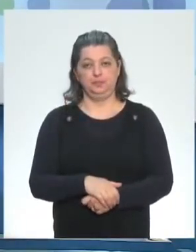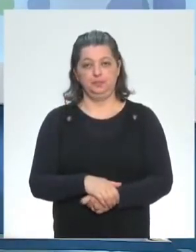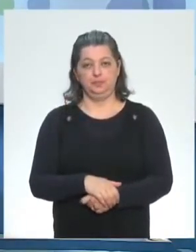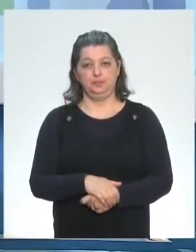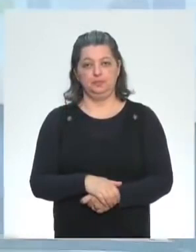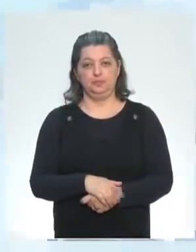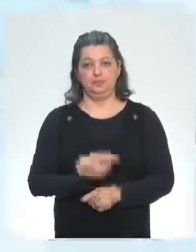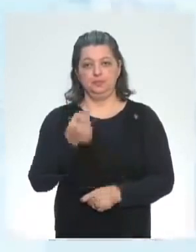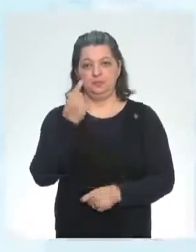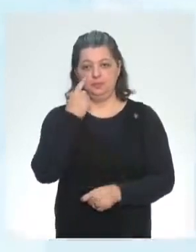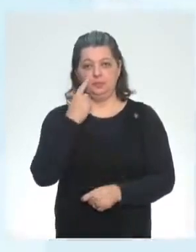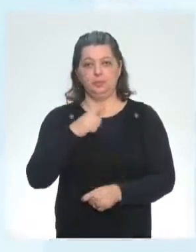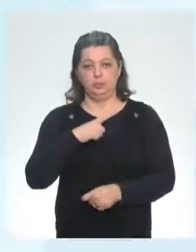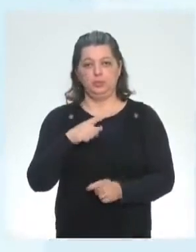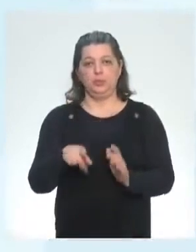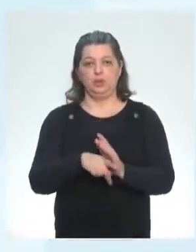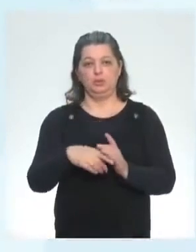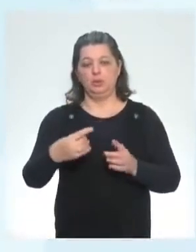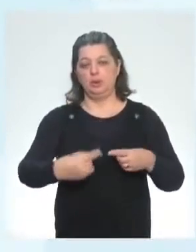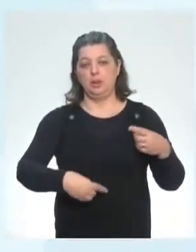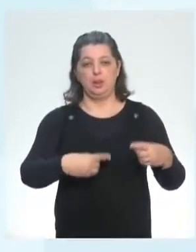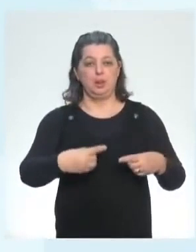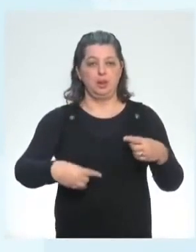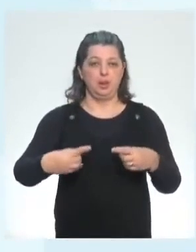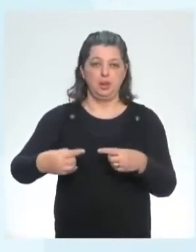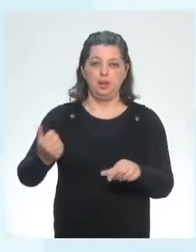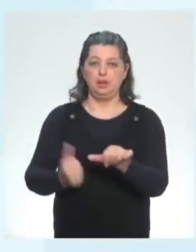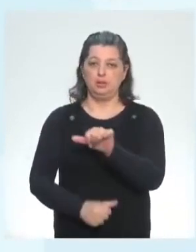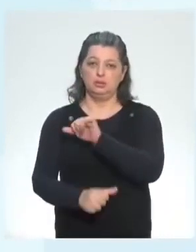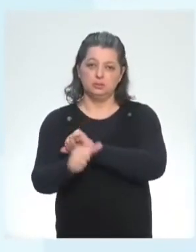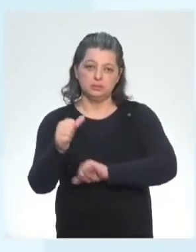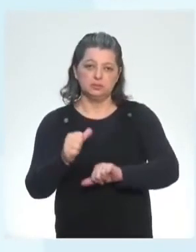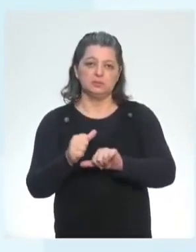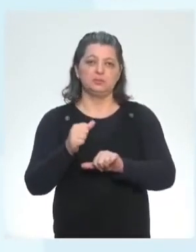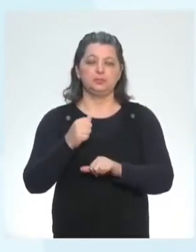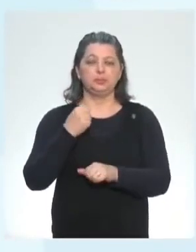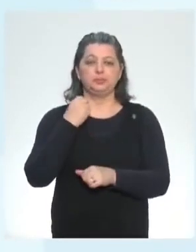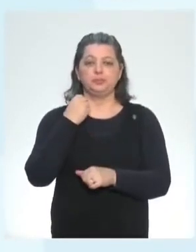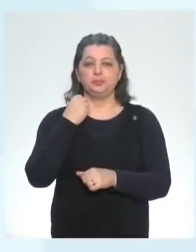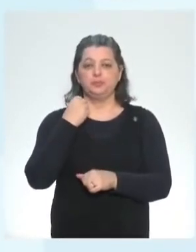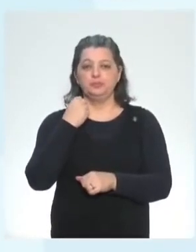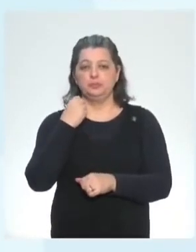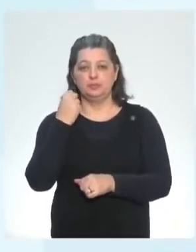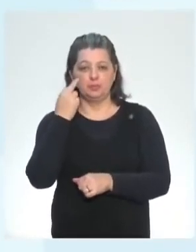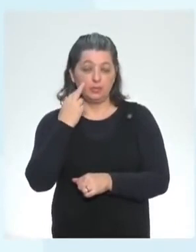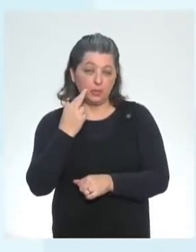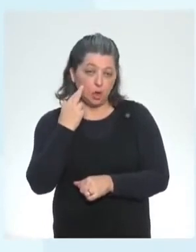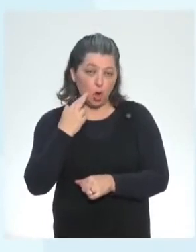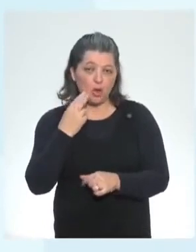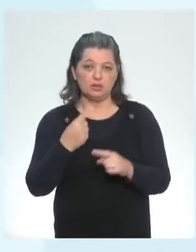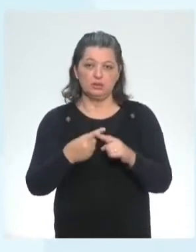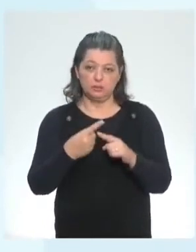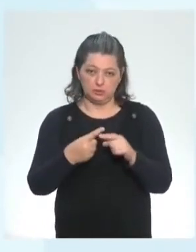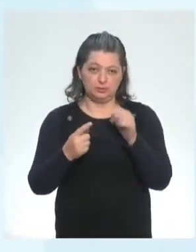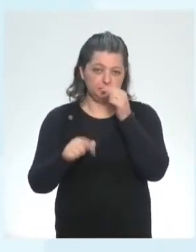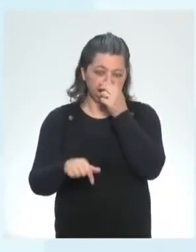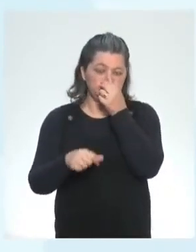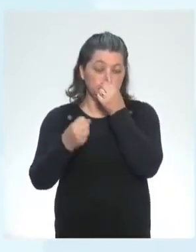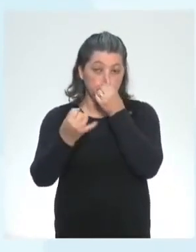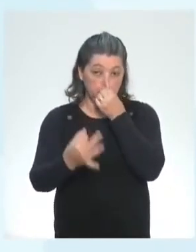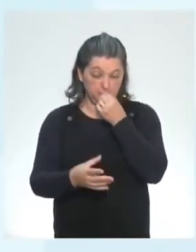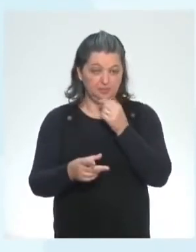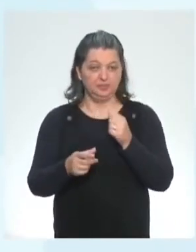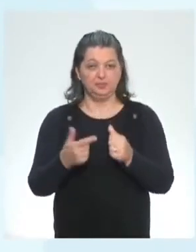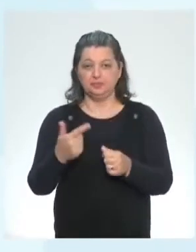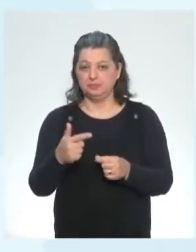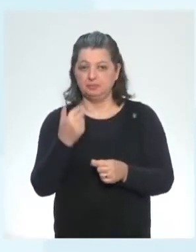Aqui tem a discussão, né? Modificou de transparente para rosa, a fenolftaleína fica incolor, que é o que eu expliquei para vocês, só que